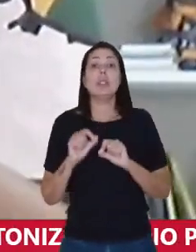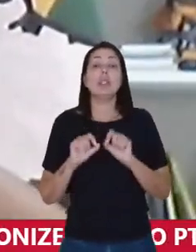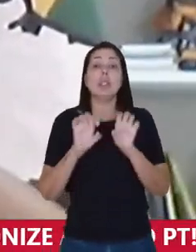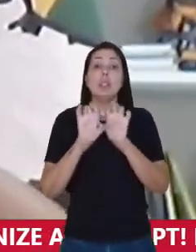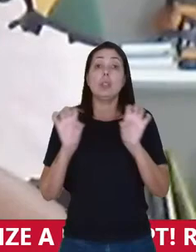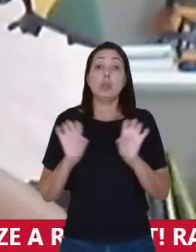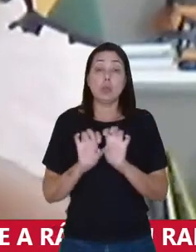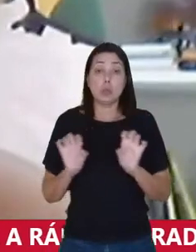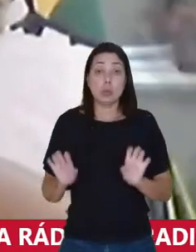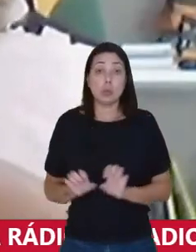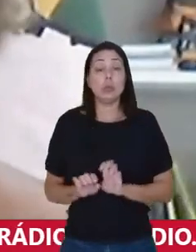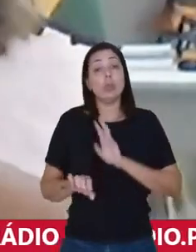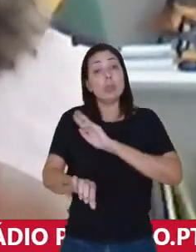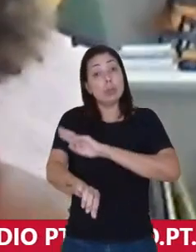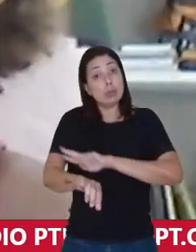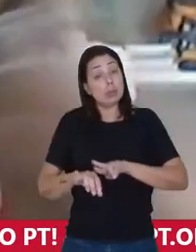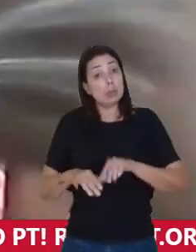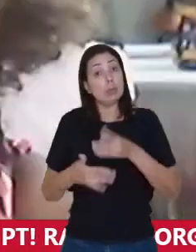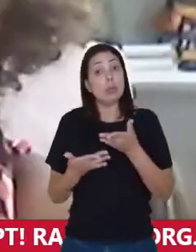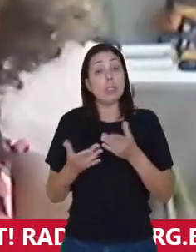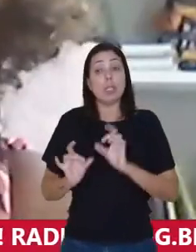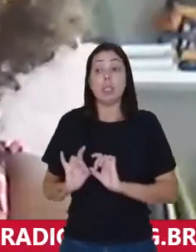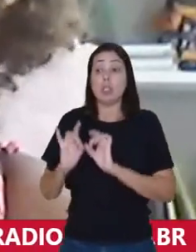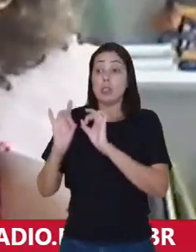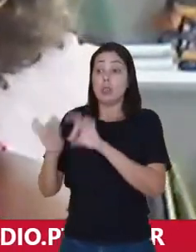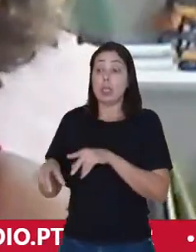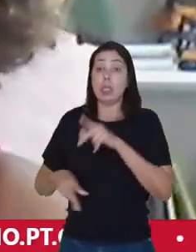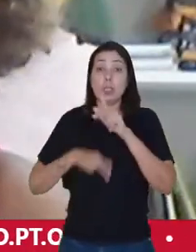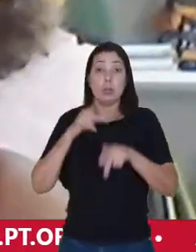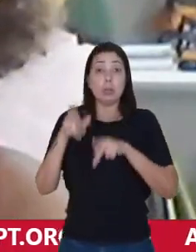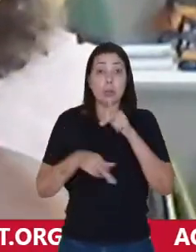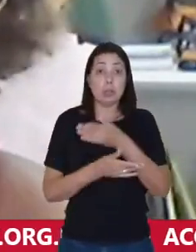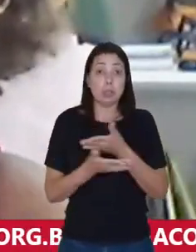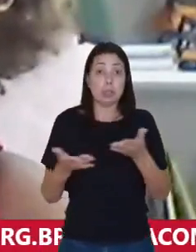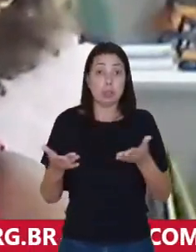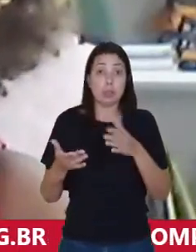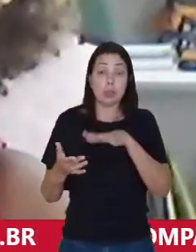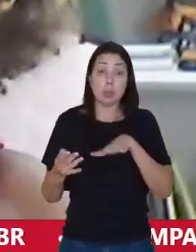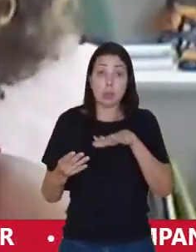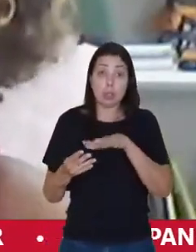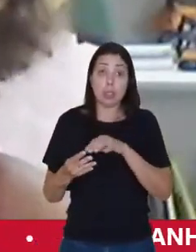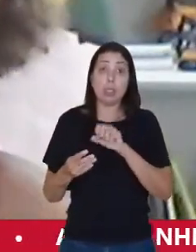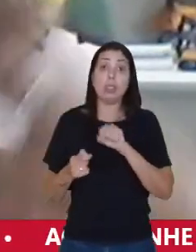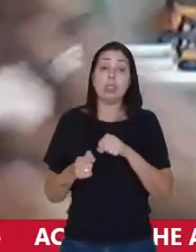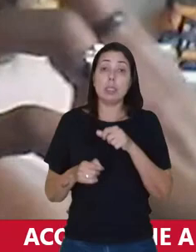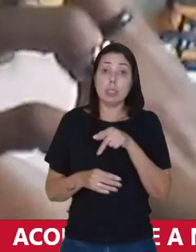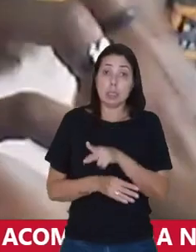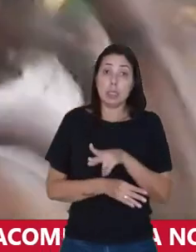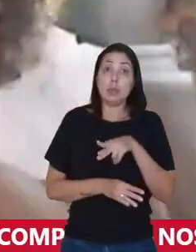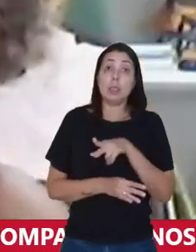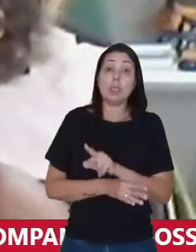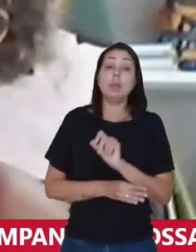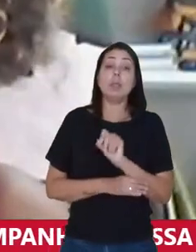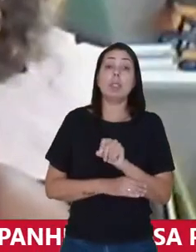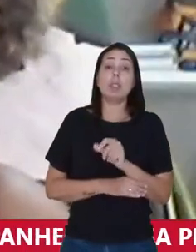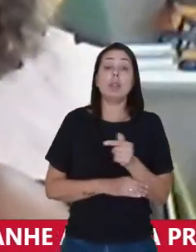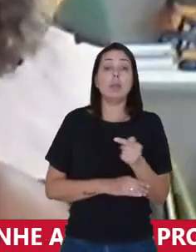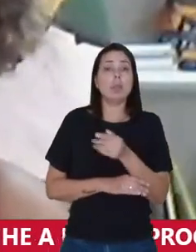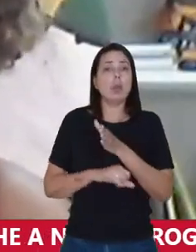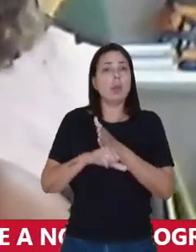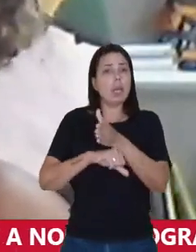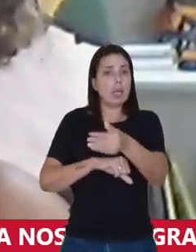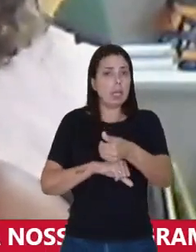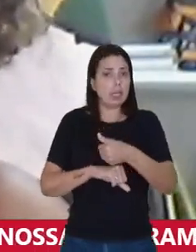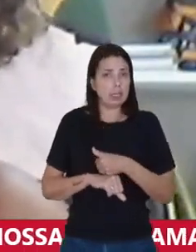estrutura do racismo, que é jogar essas populações em lugares sempre com menor